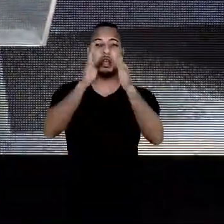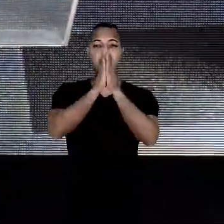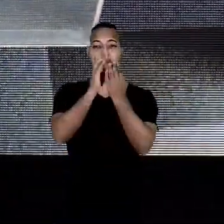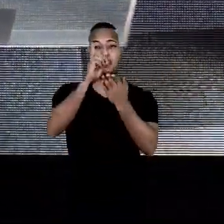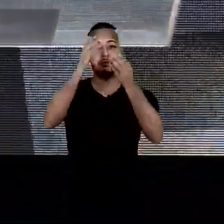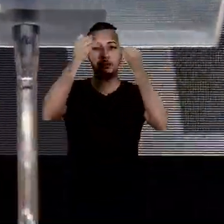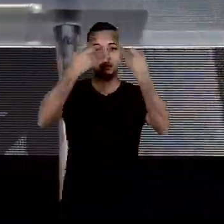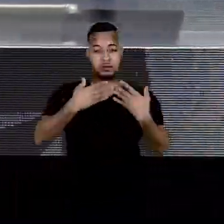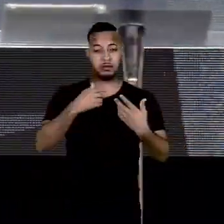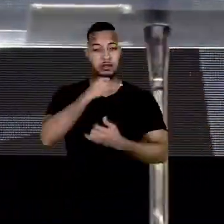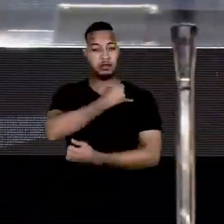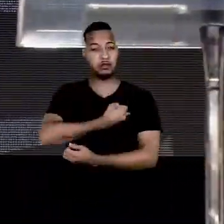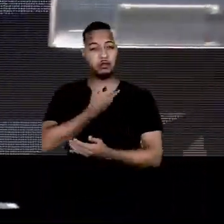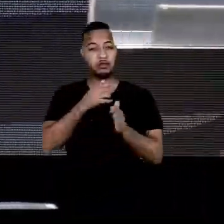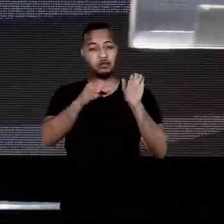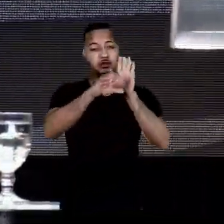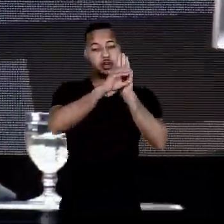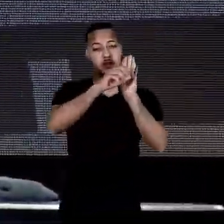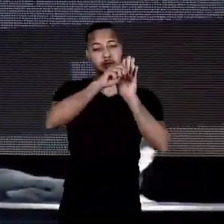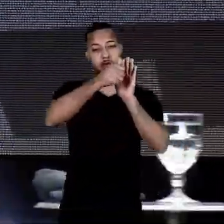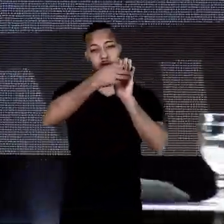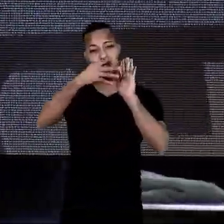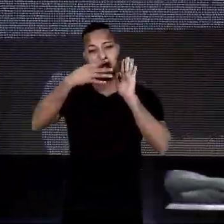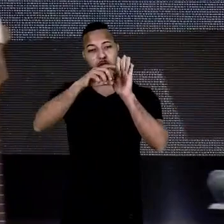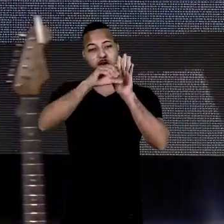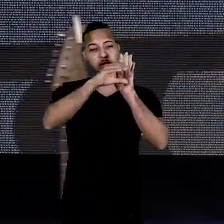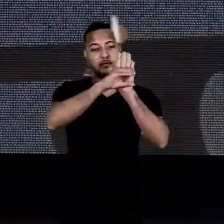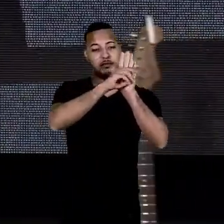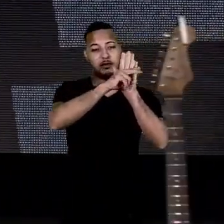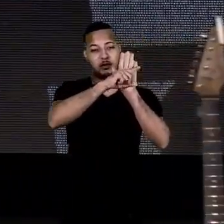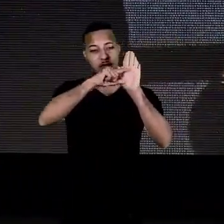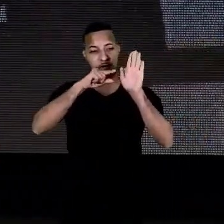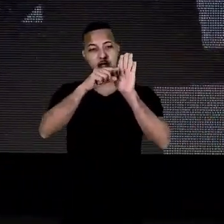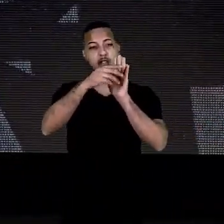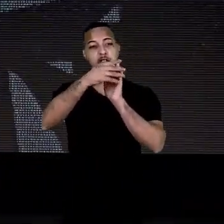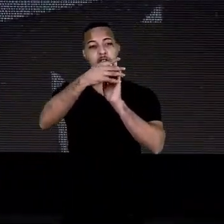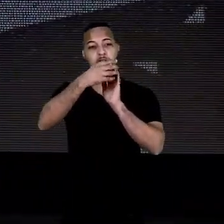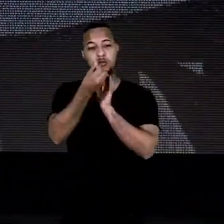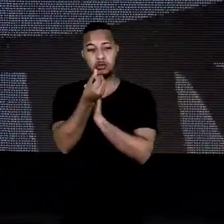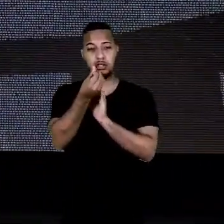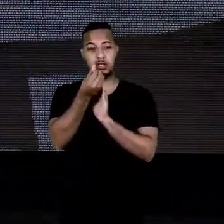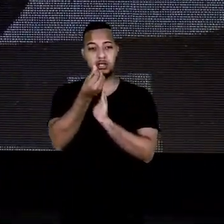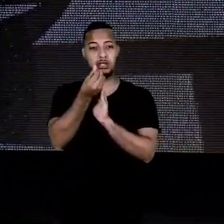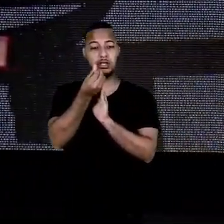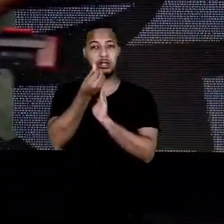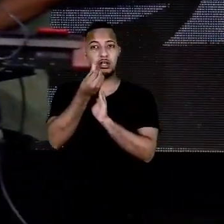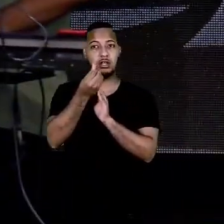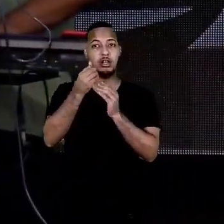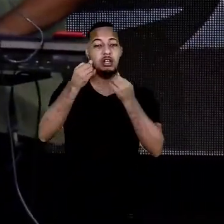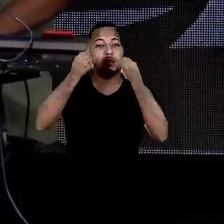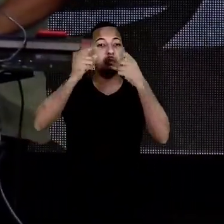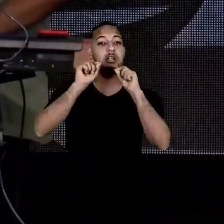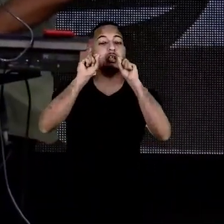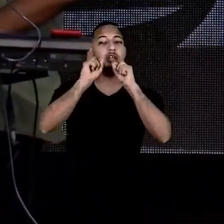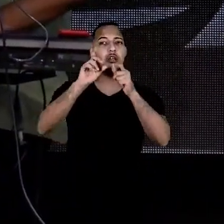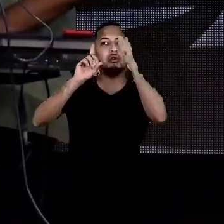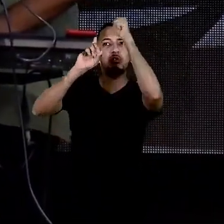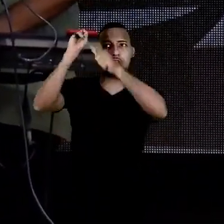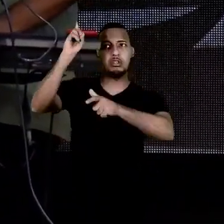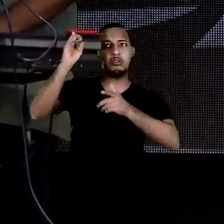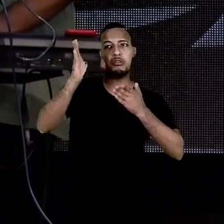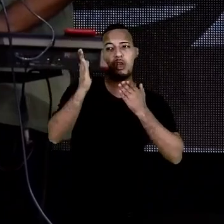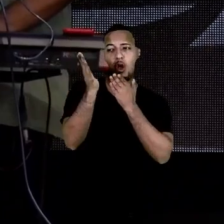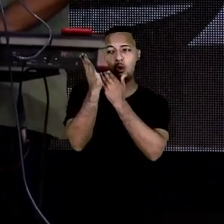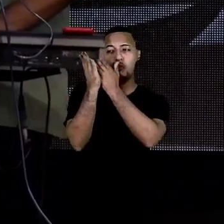João 14:6, o próprio Jesus afirmou: eu sou o caminho, eu sou a verdade e